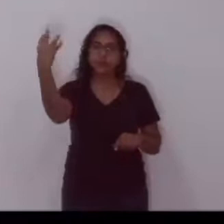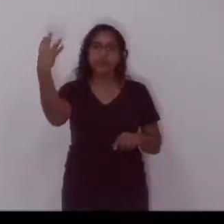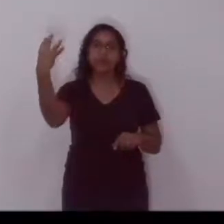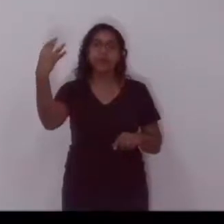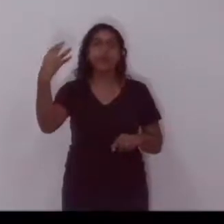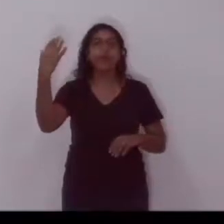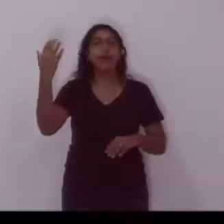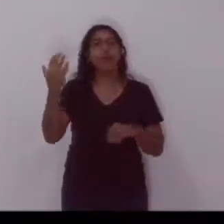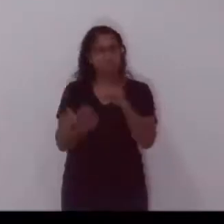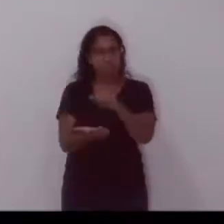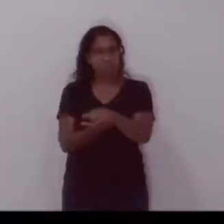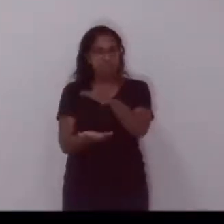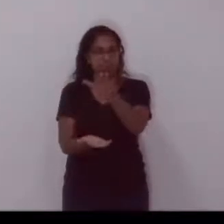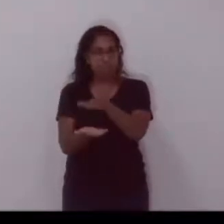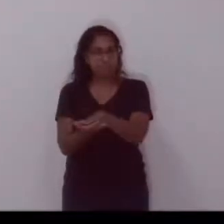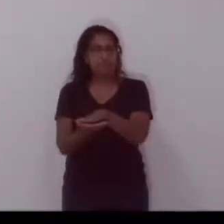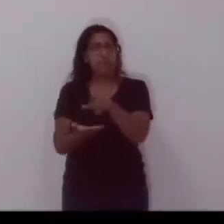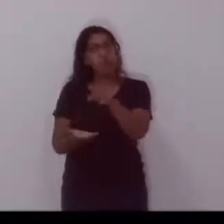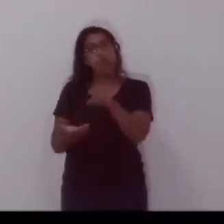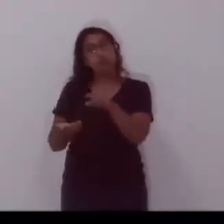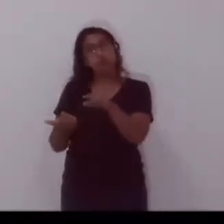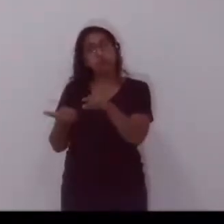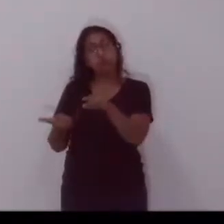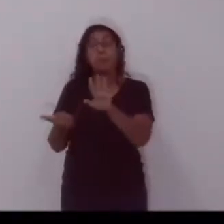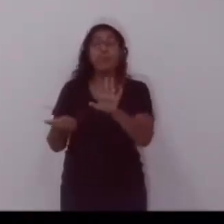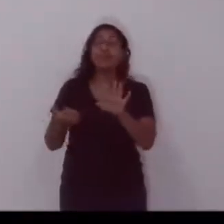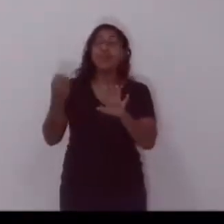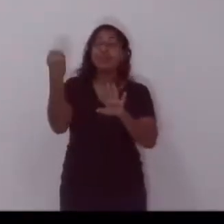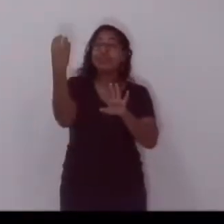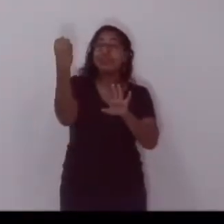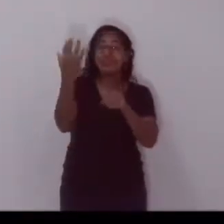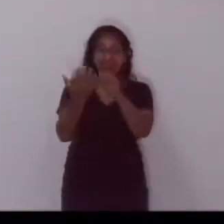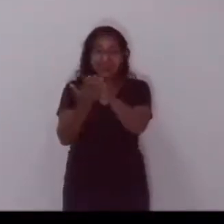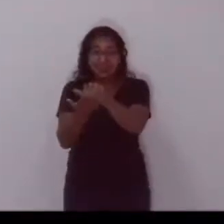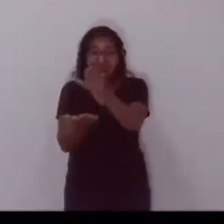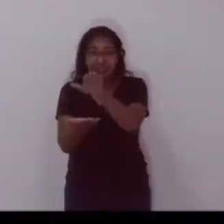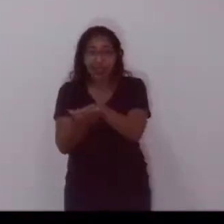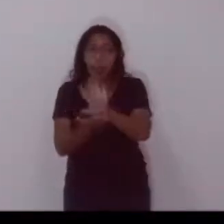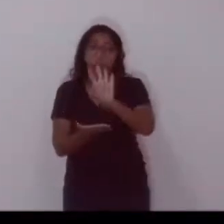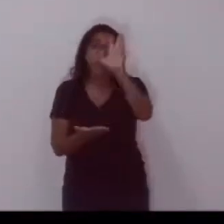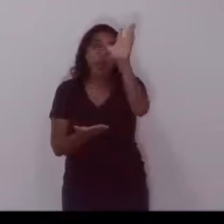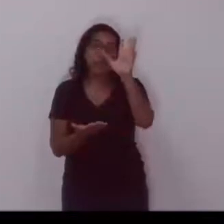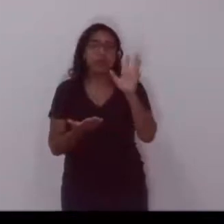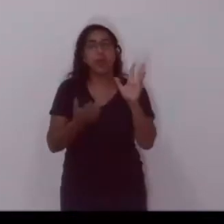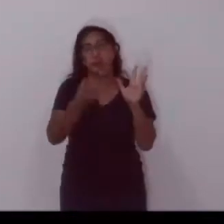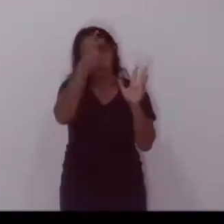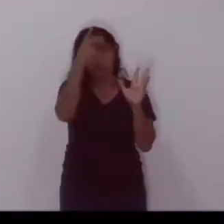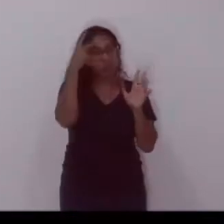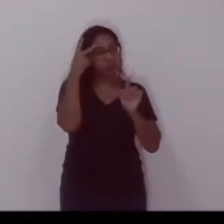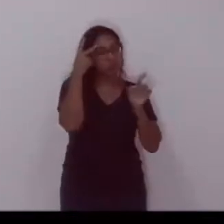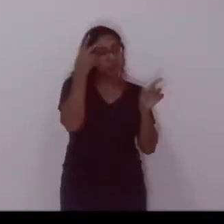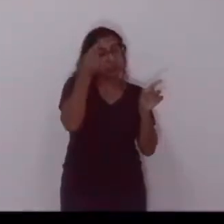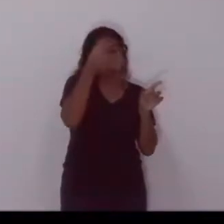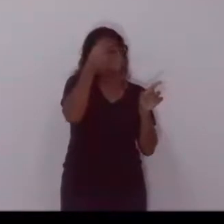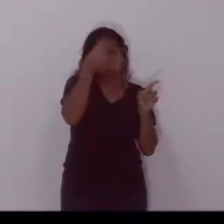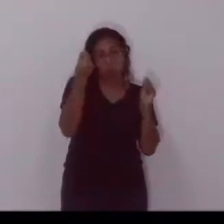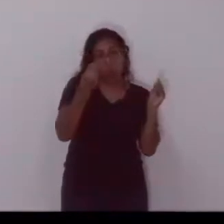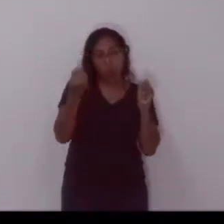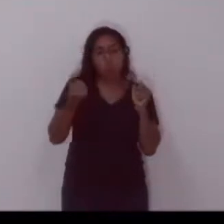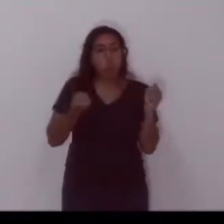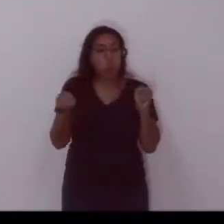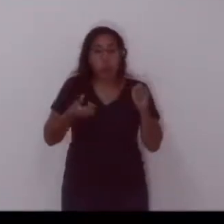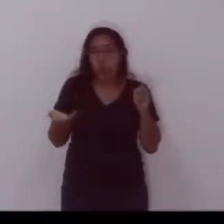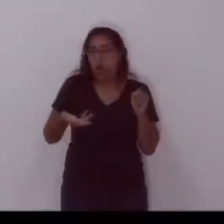ela é mais funcional do que o radar. O radar, o que acontece se o bendito não tiver uma consciência no trânsito? Passa no